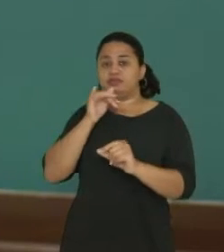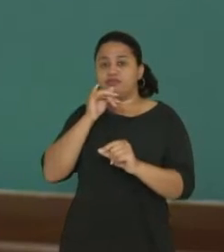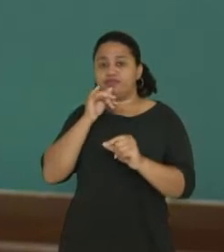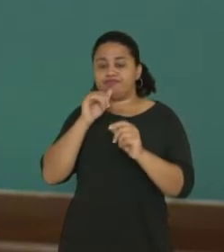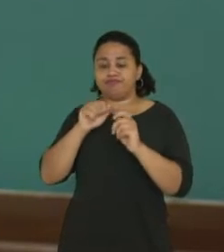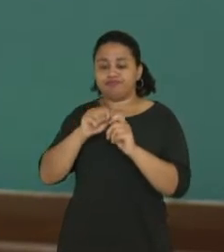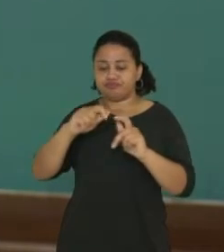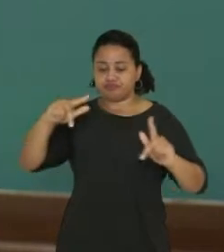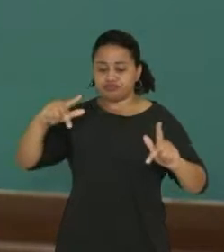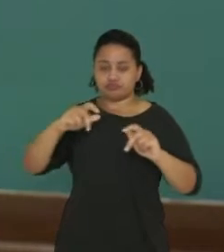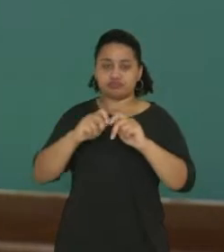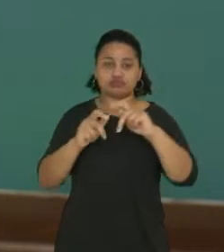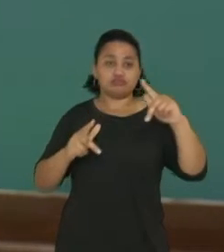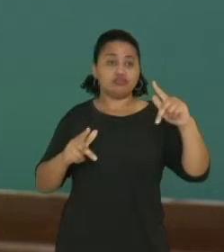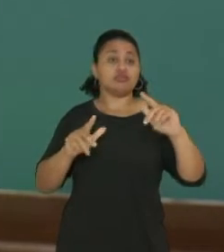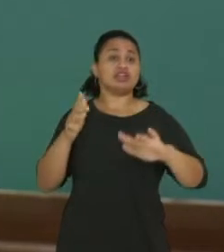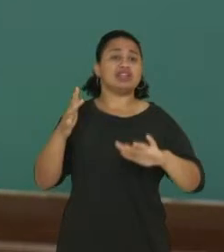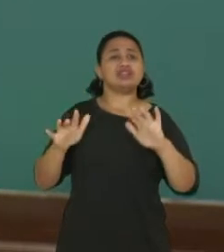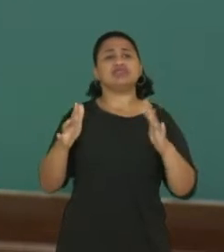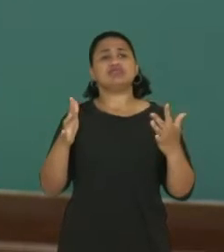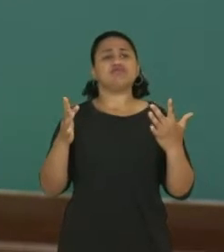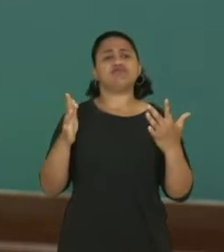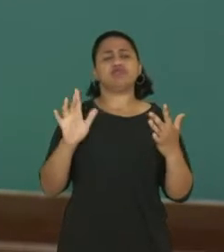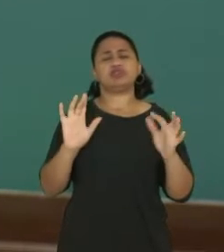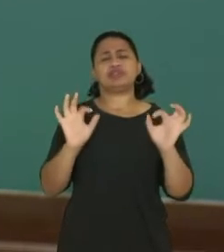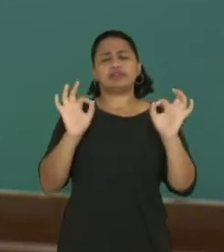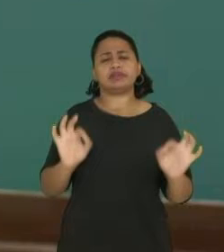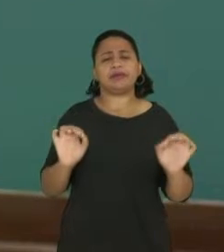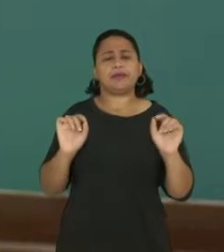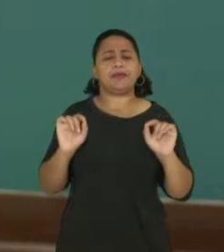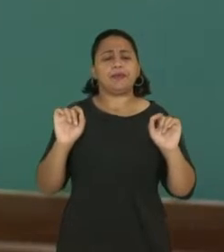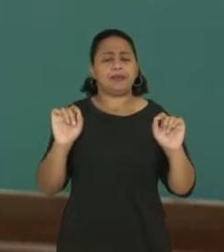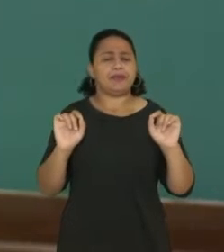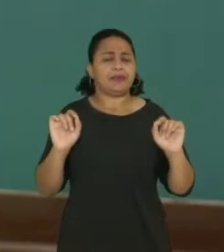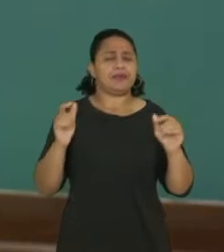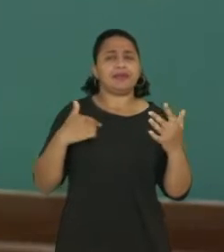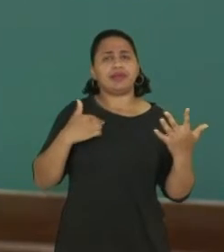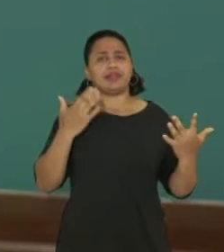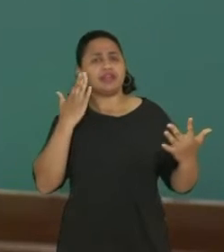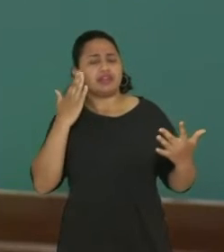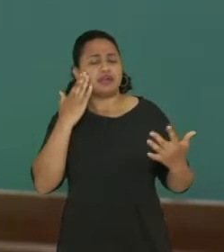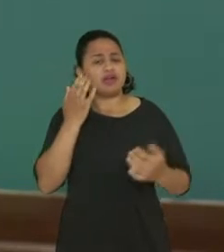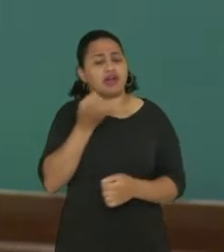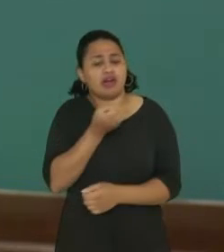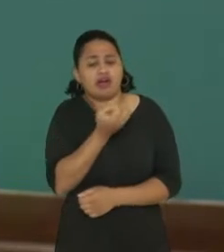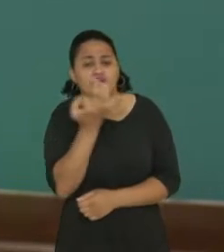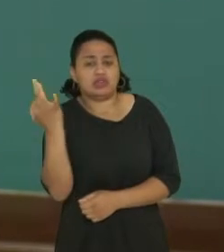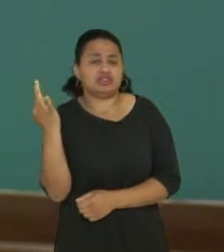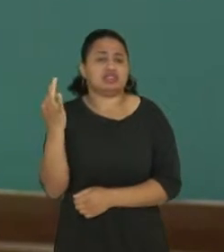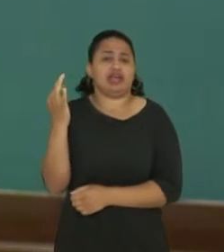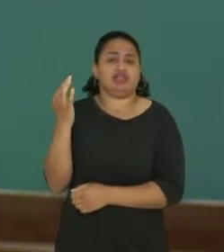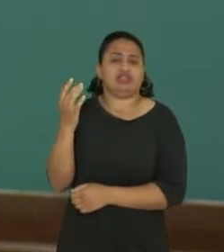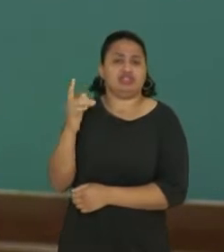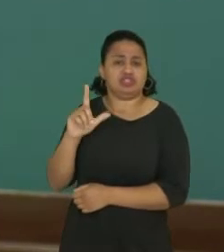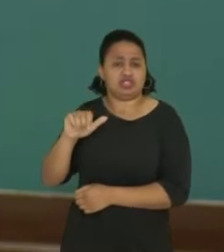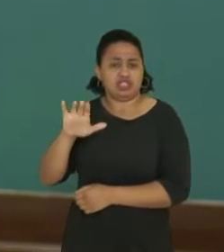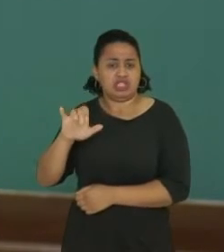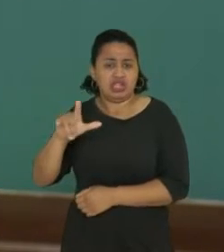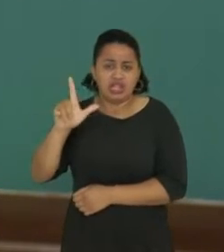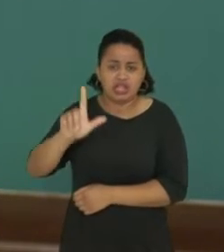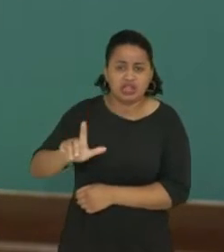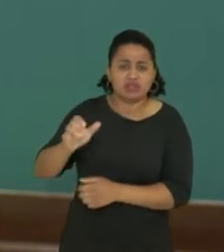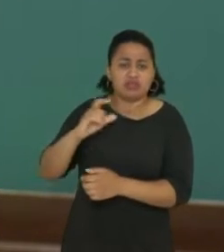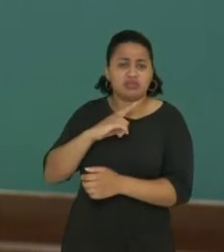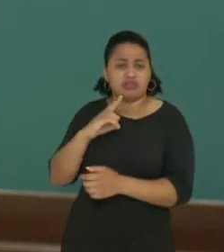volume, ela, né, às vezes não estabelece aquela ideia de mensurar a quantidade de líquido que cabe dentro lá de um